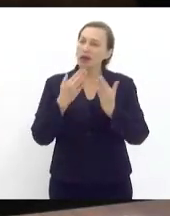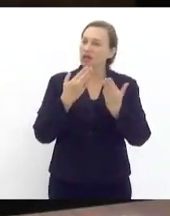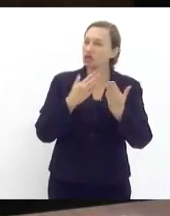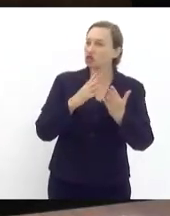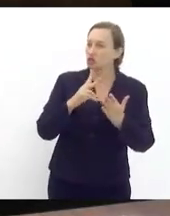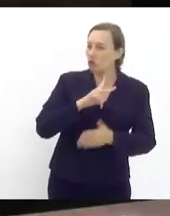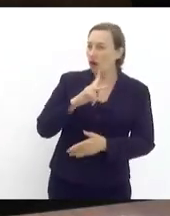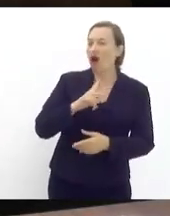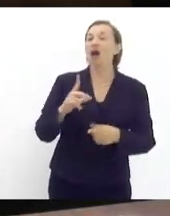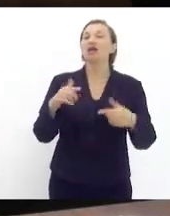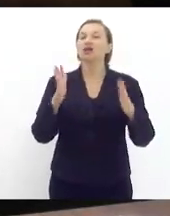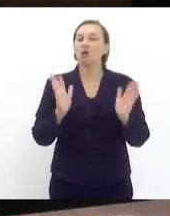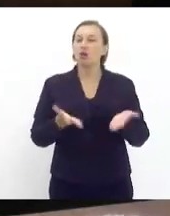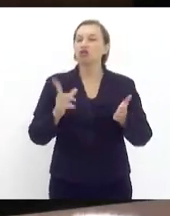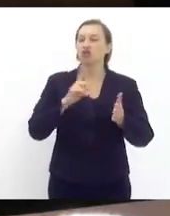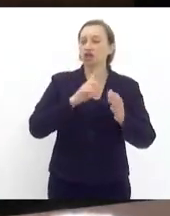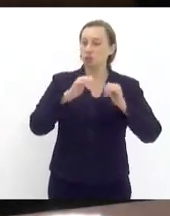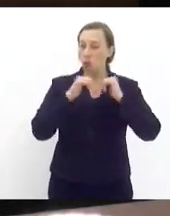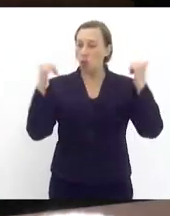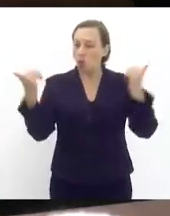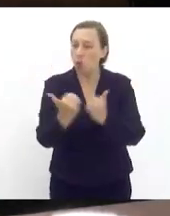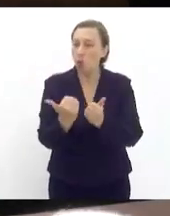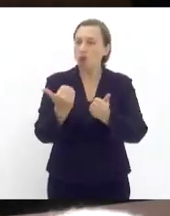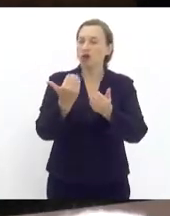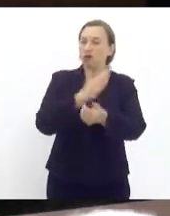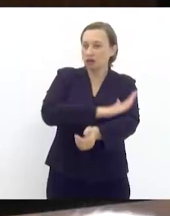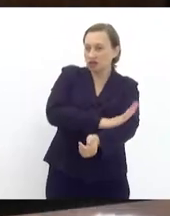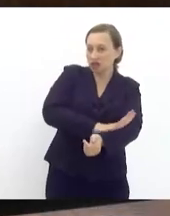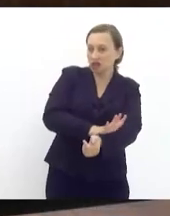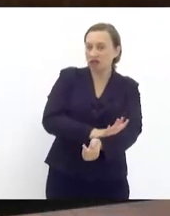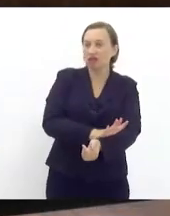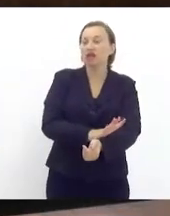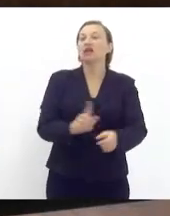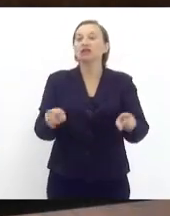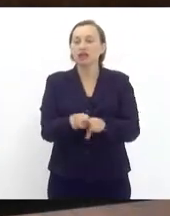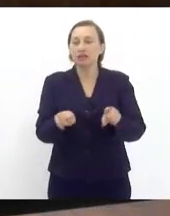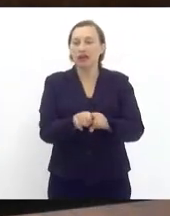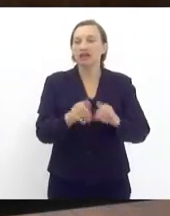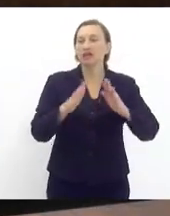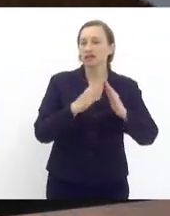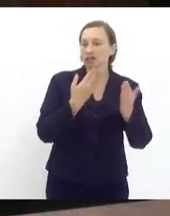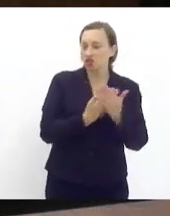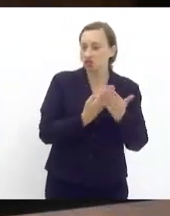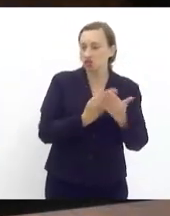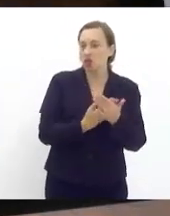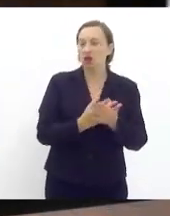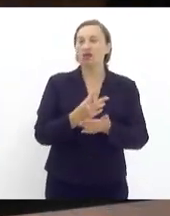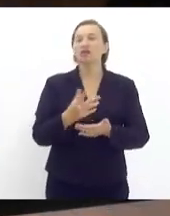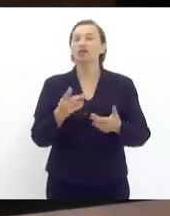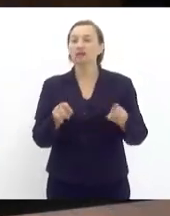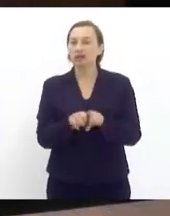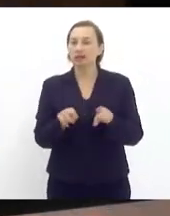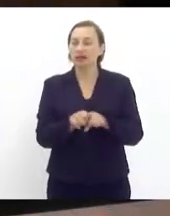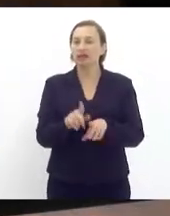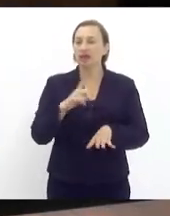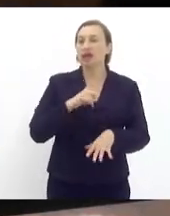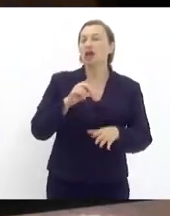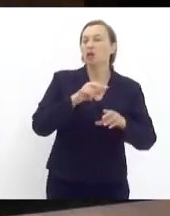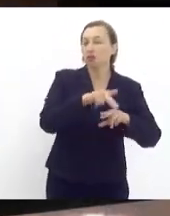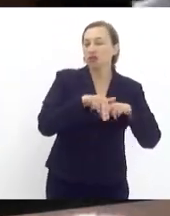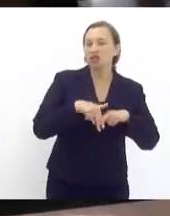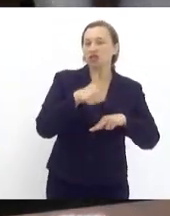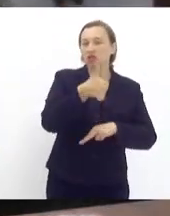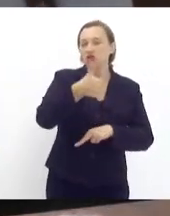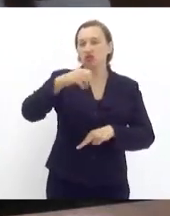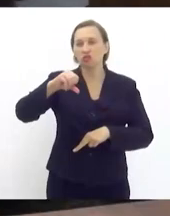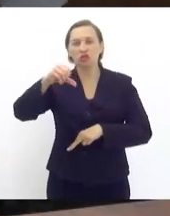dentro dos estádios a gente também tem o racismo dentro das escolas É por isso o senhor presidente que em 2019